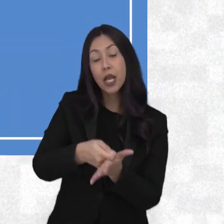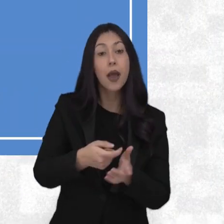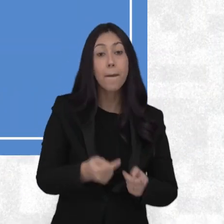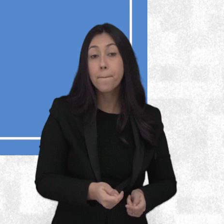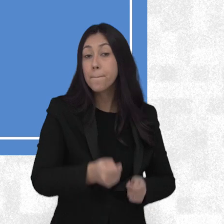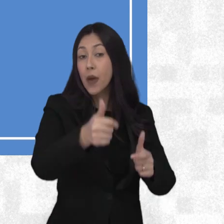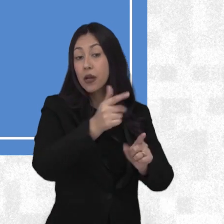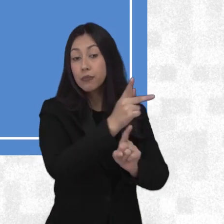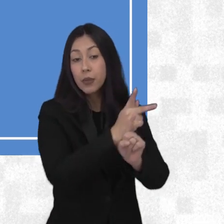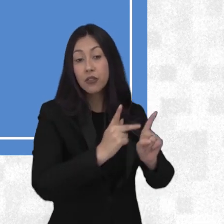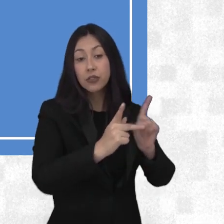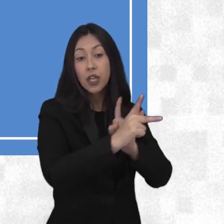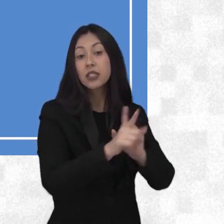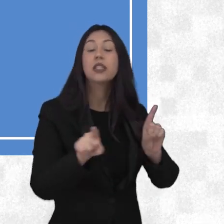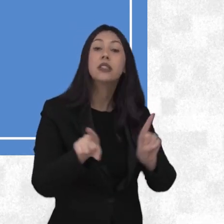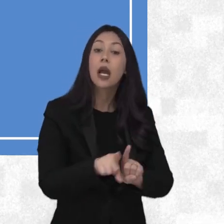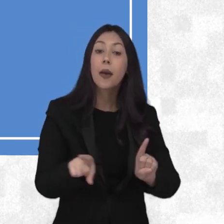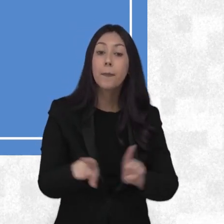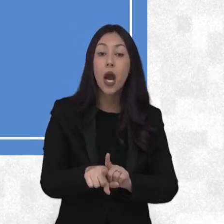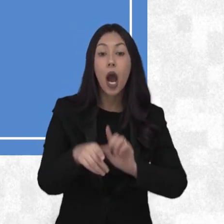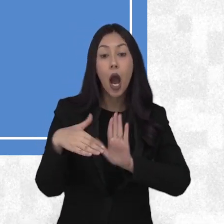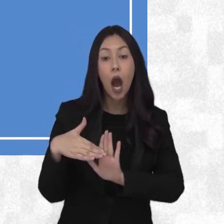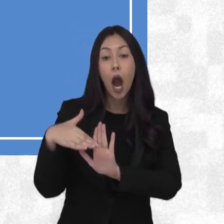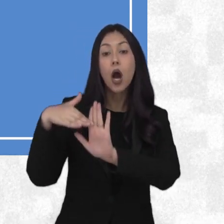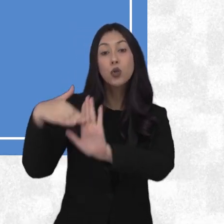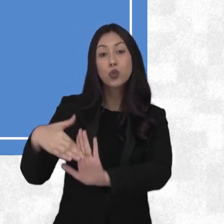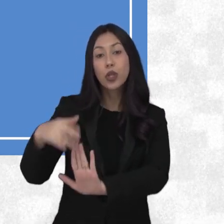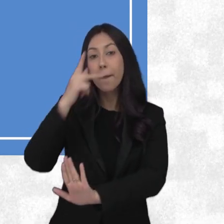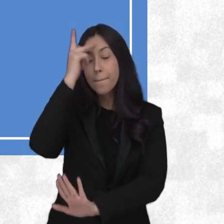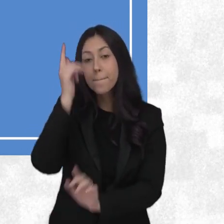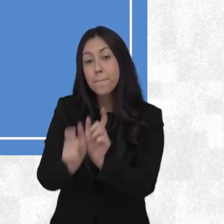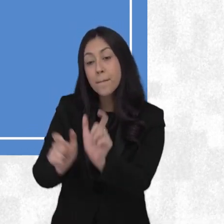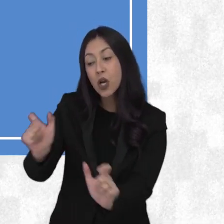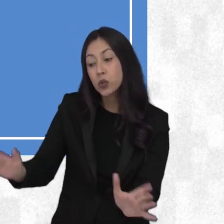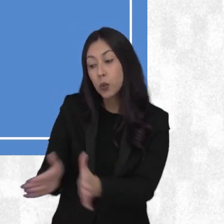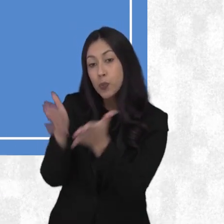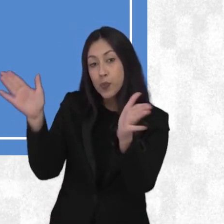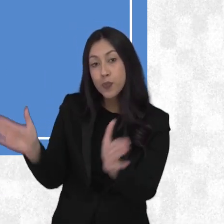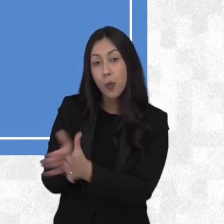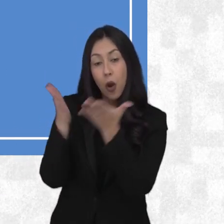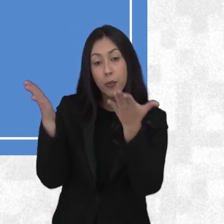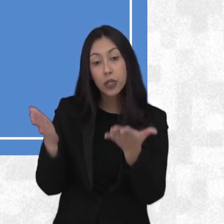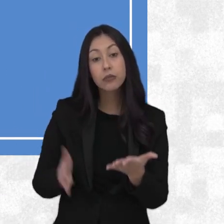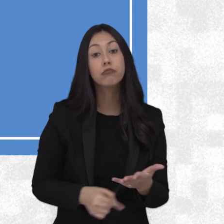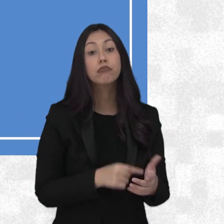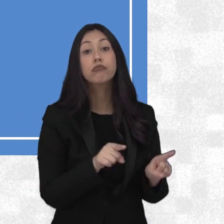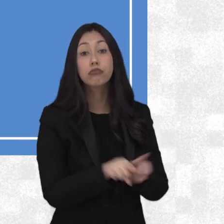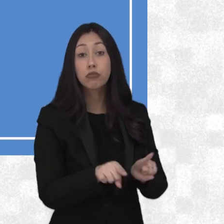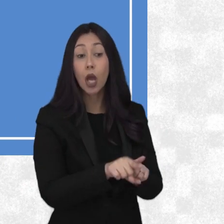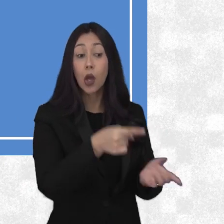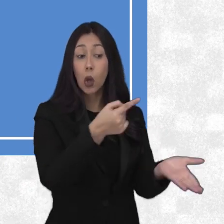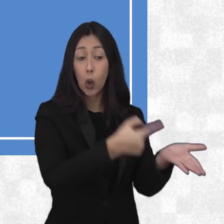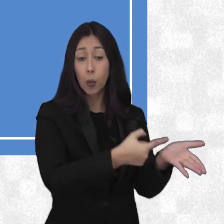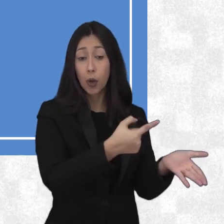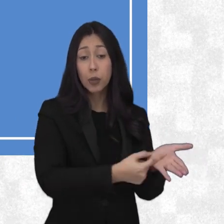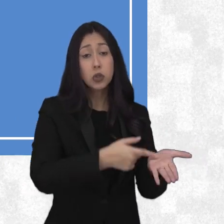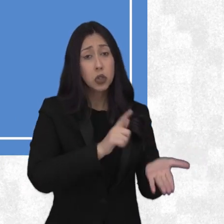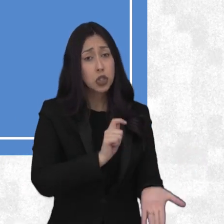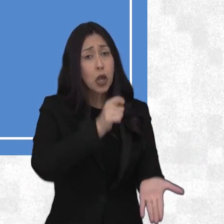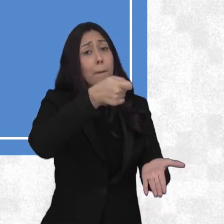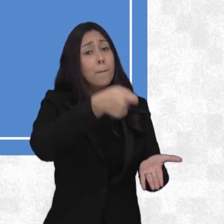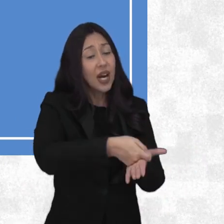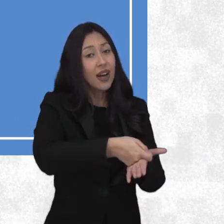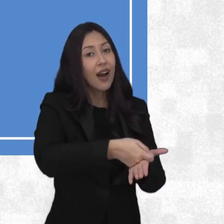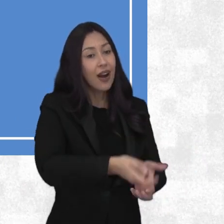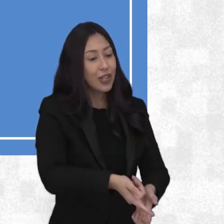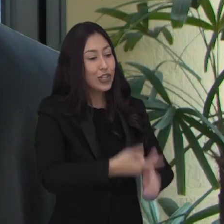benefícios previdenciários e auxílios assistenciais para a população de baixa renda. Outro compromisso é com o pagamento da